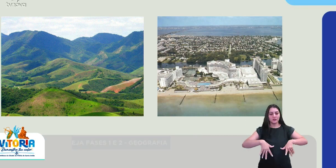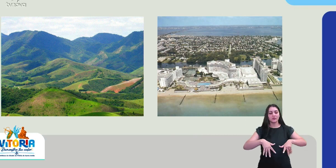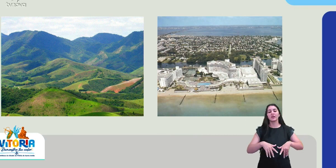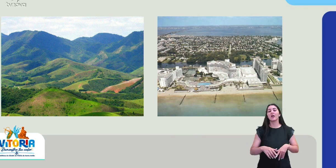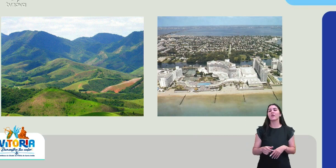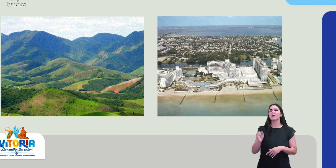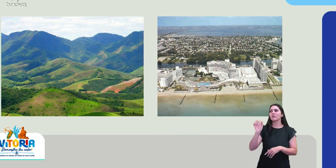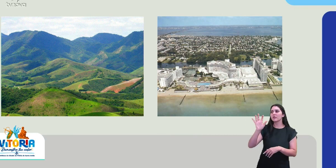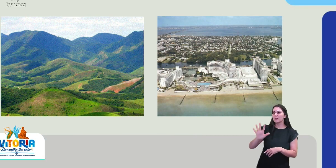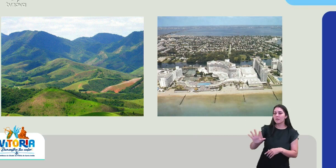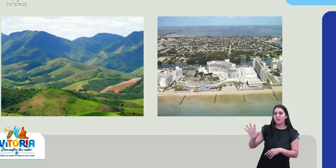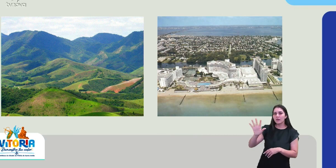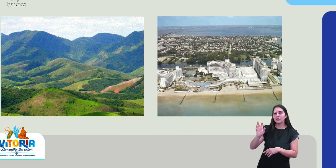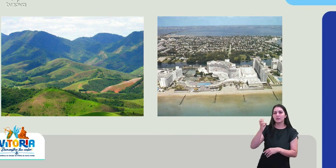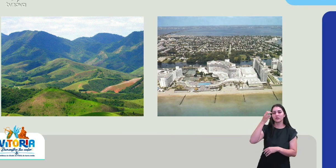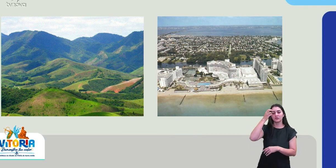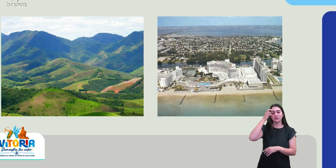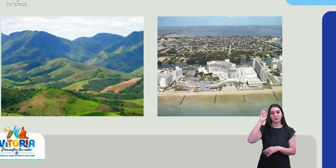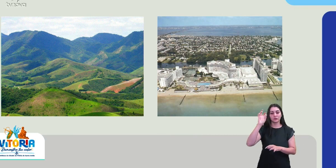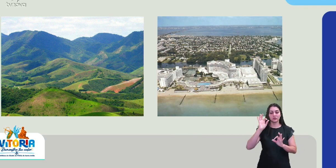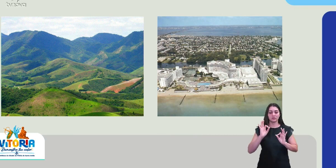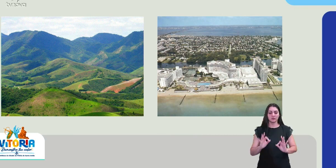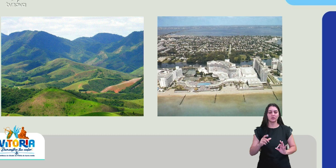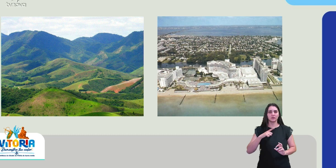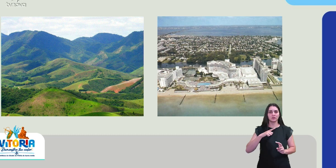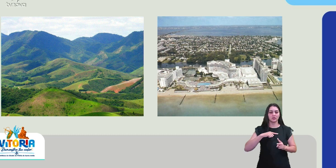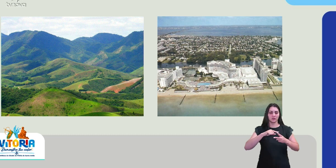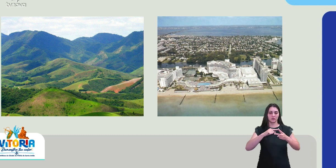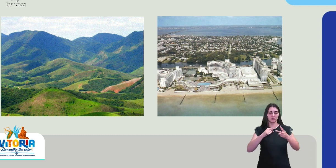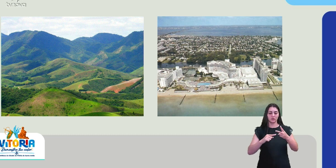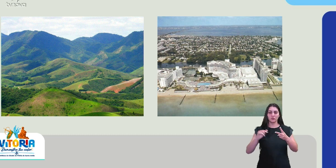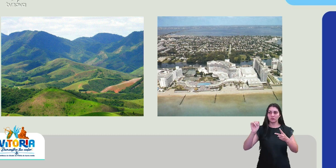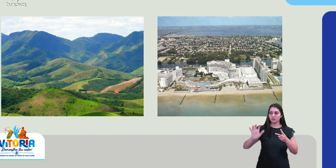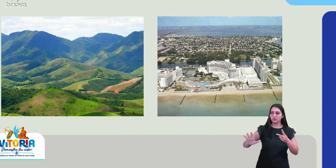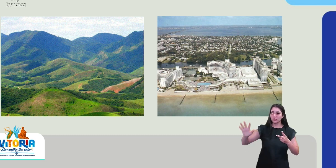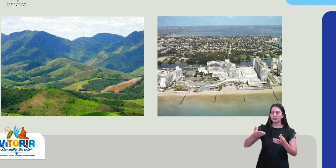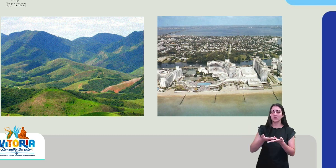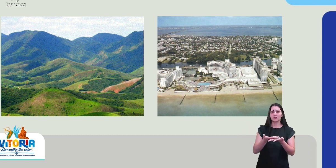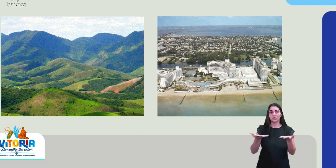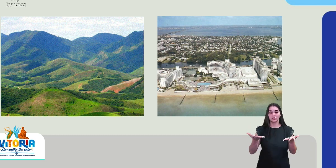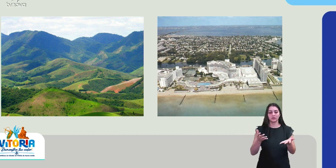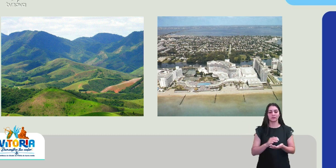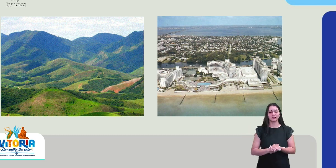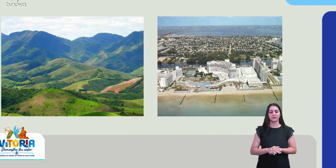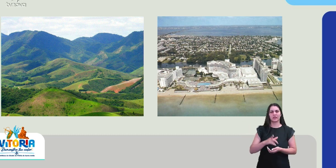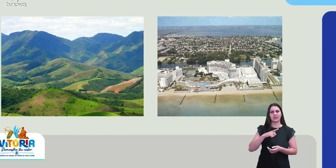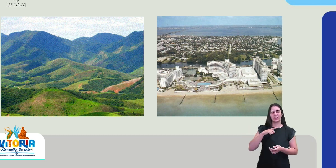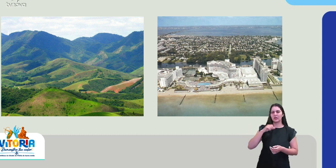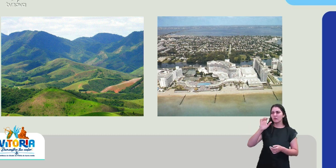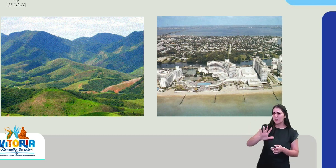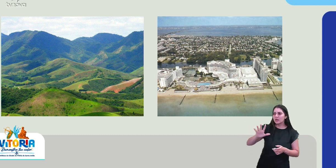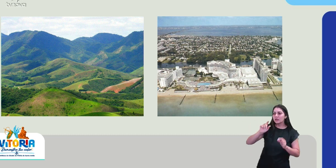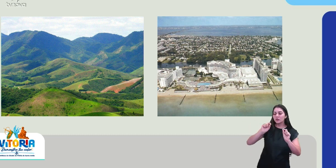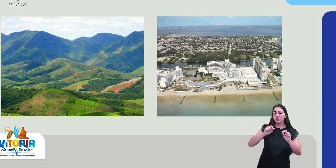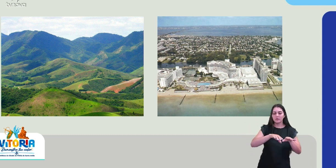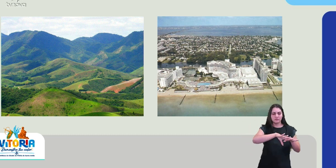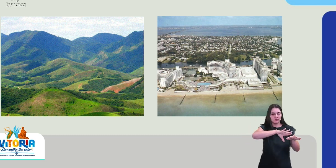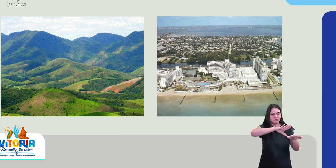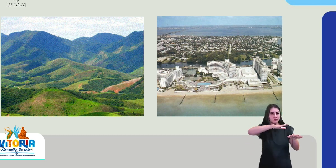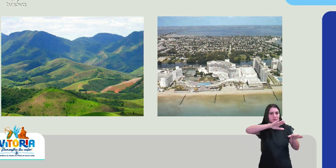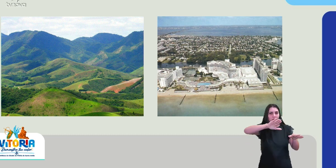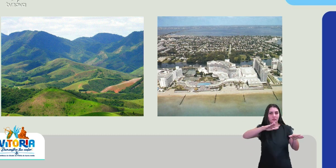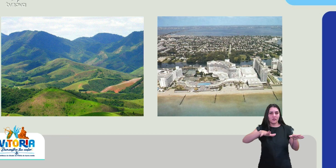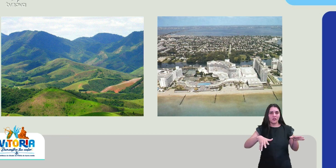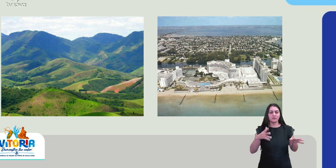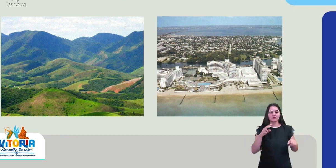paisagem cultural, certo? Temos aí duas paisagens para vocês. Uma paisagem de montanhas, muito verde, muito belo,